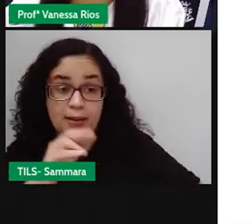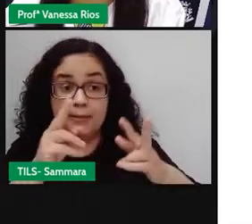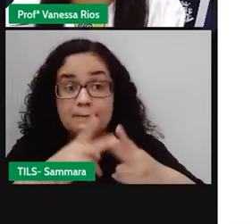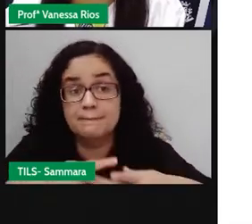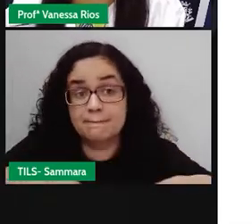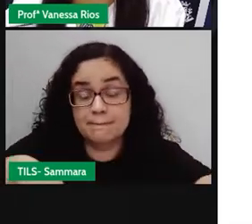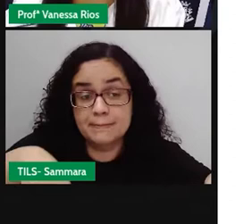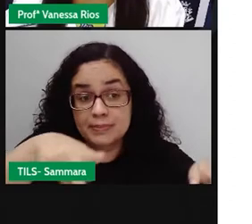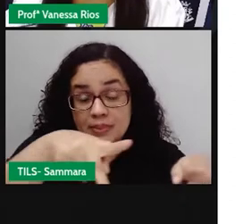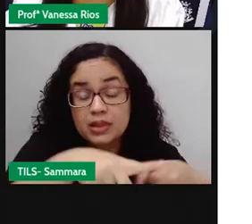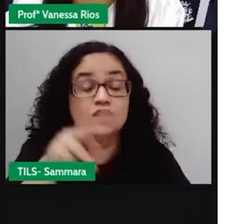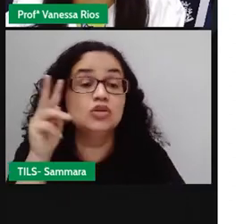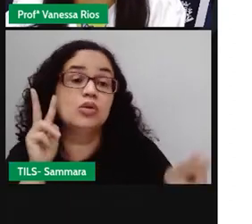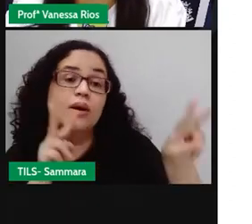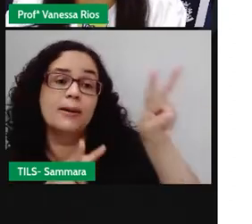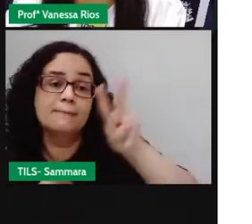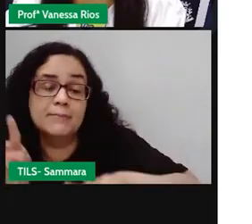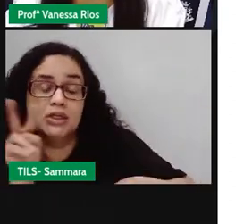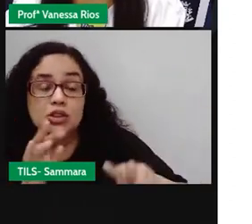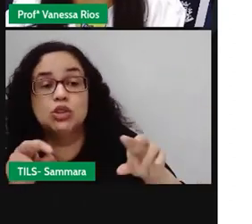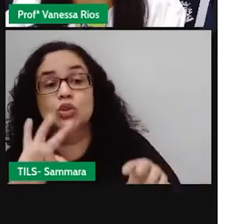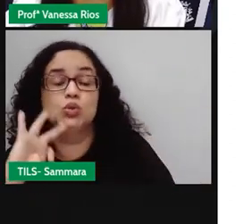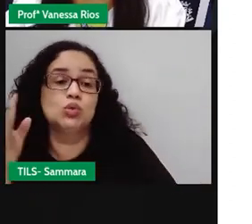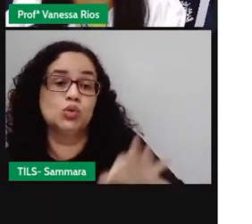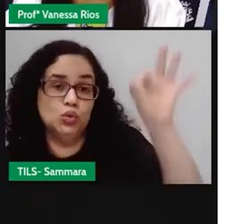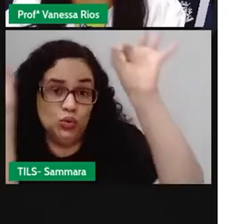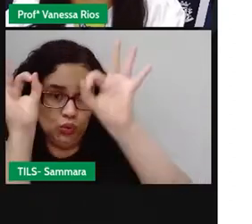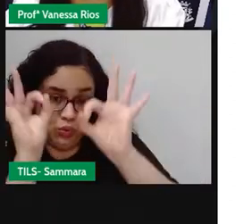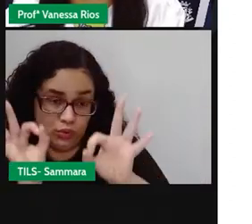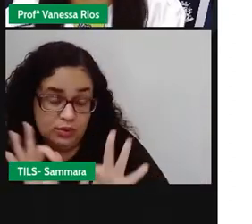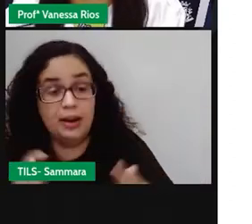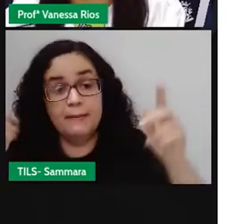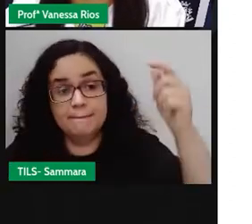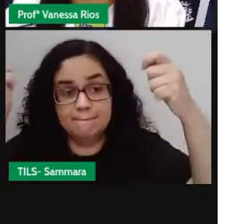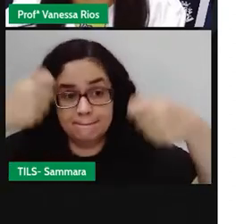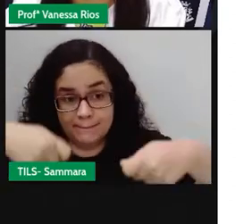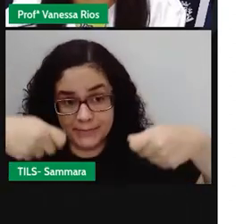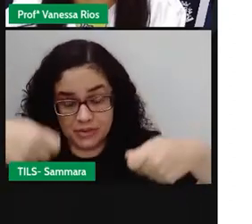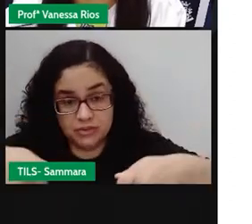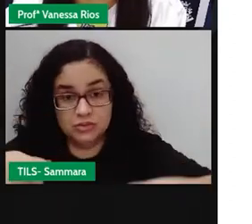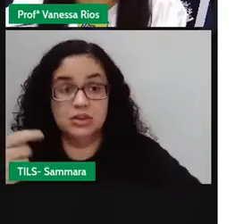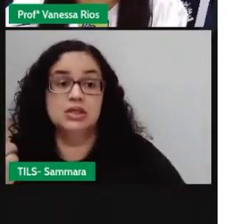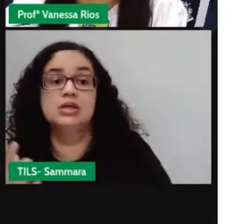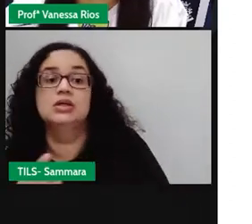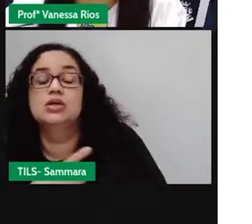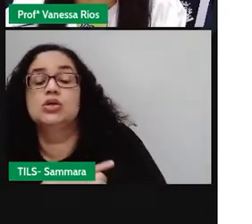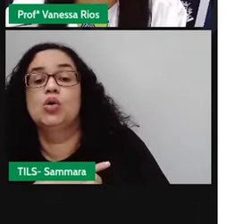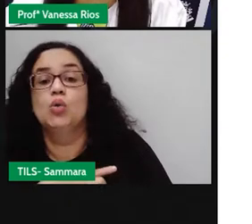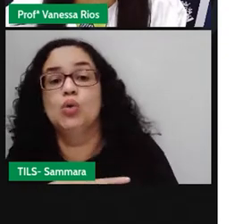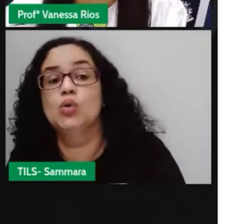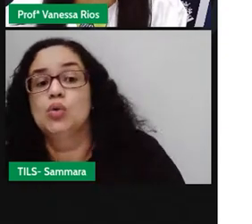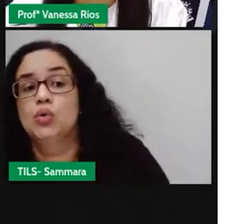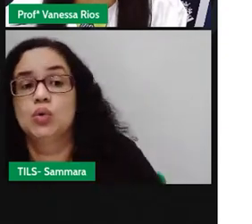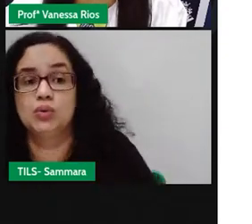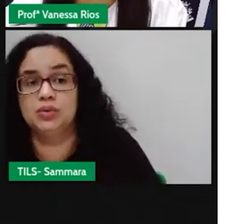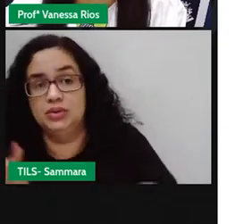populares. E a gente já observou toda a organização necessária para que se construa um texto